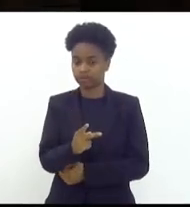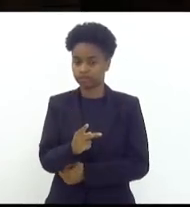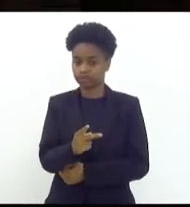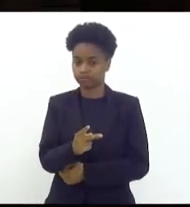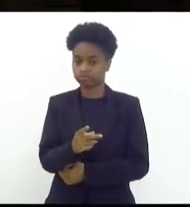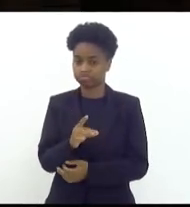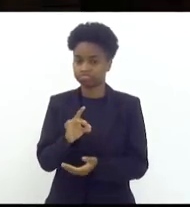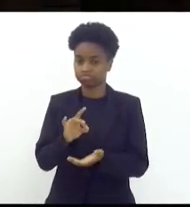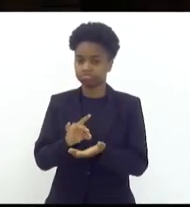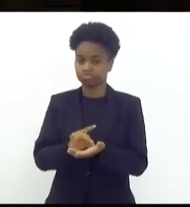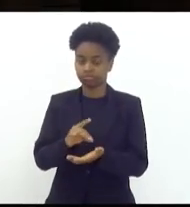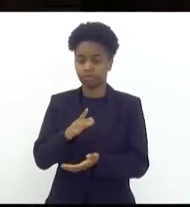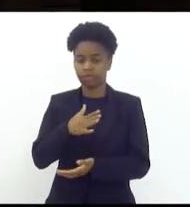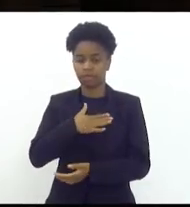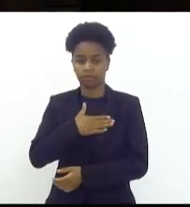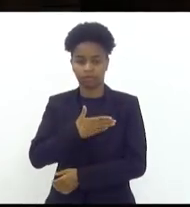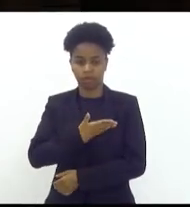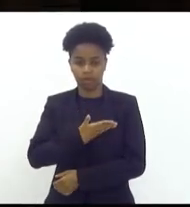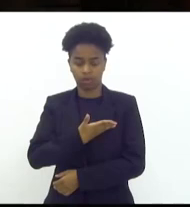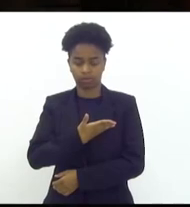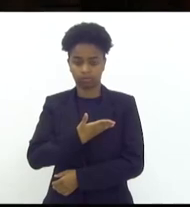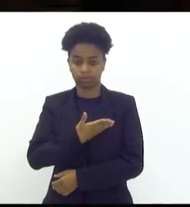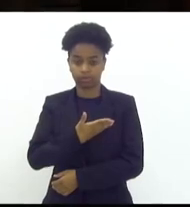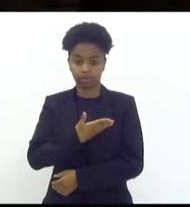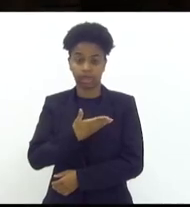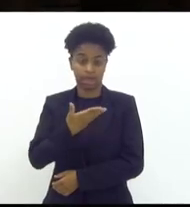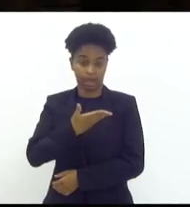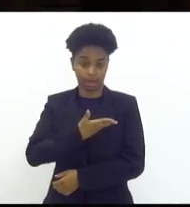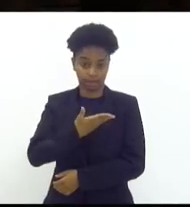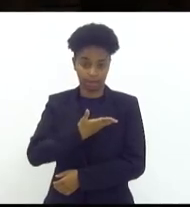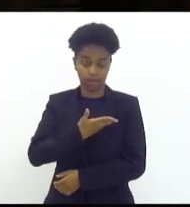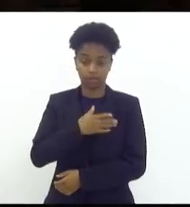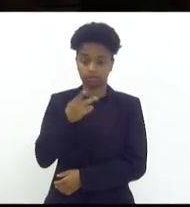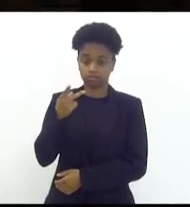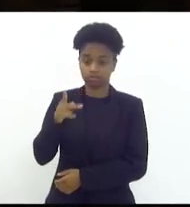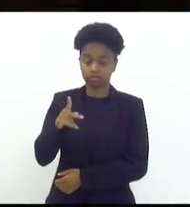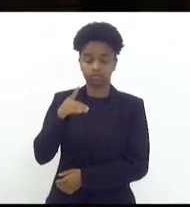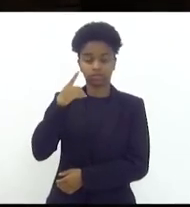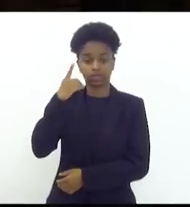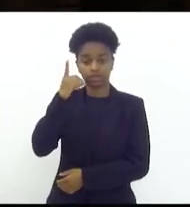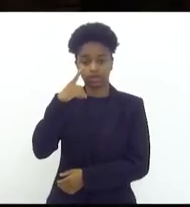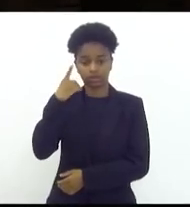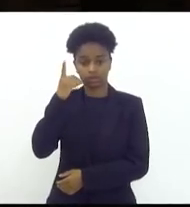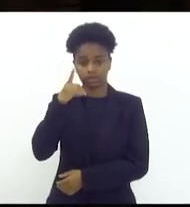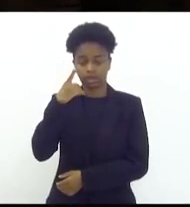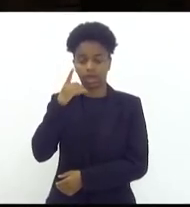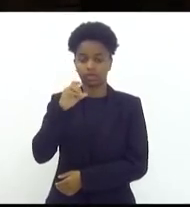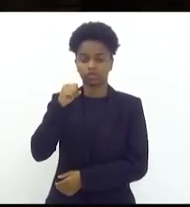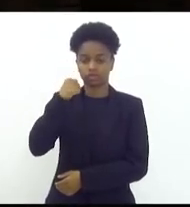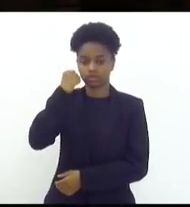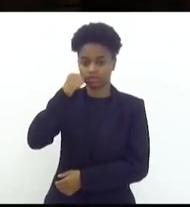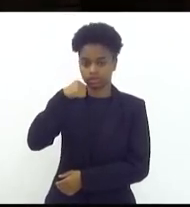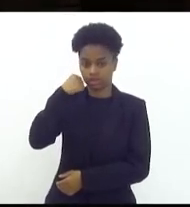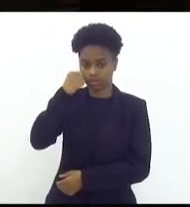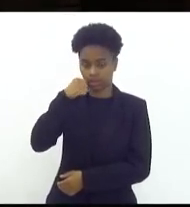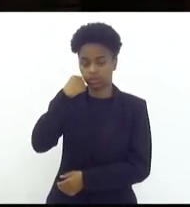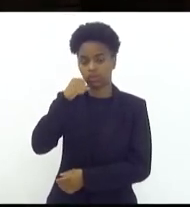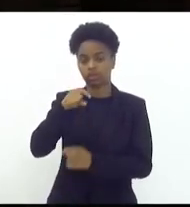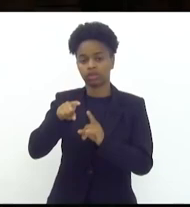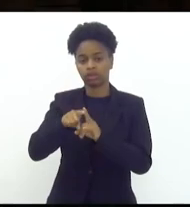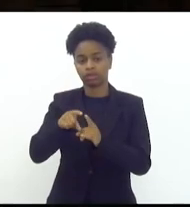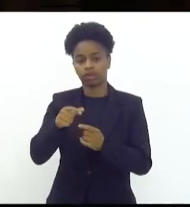particulares amigos do então Deputado então Senador então